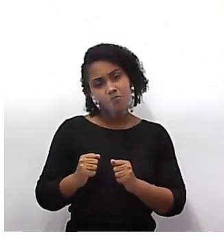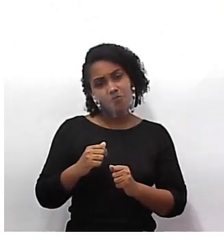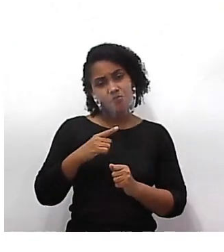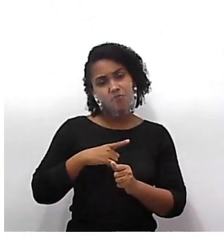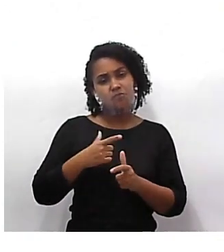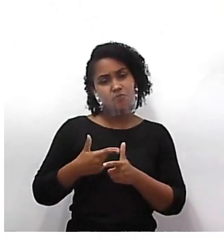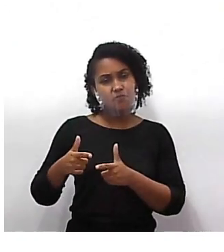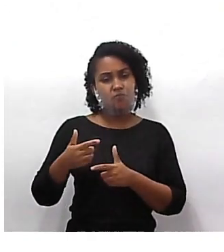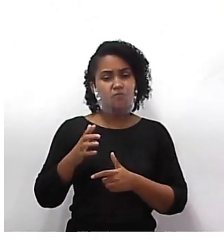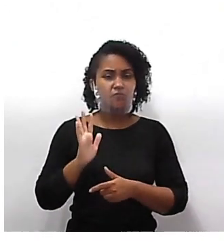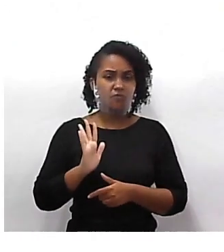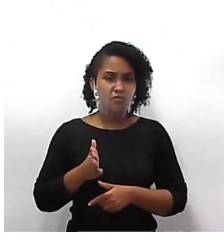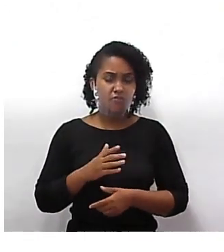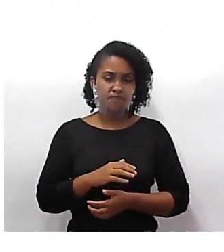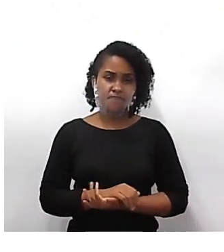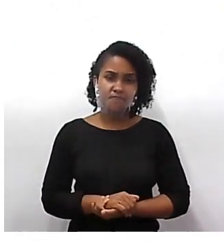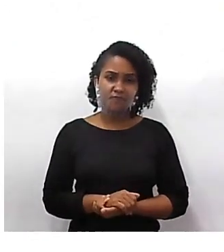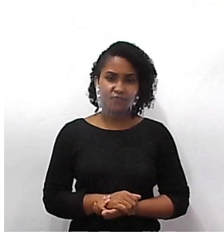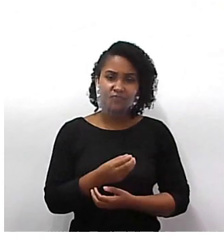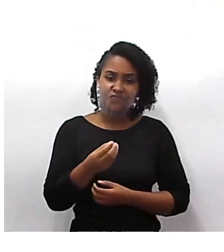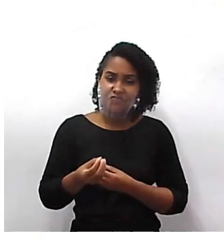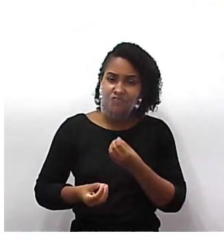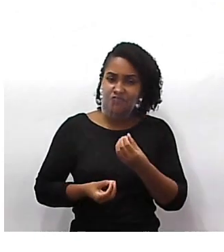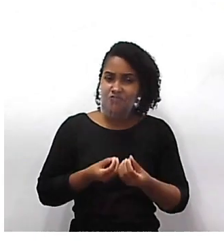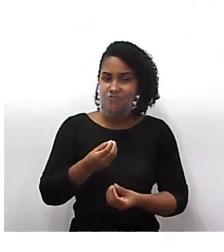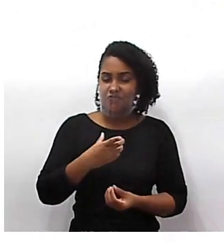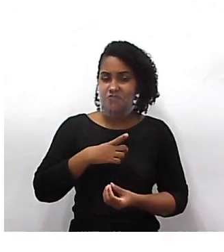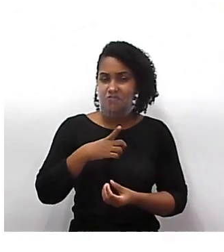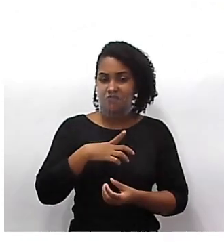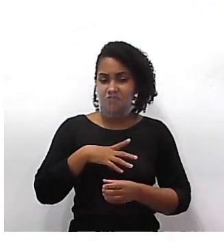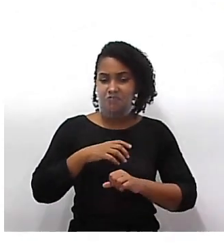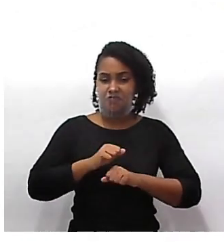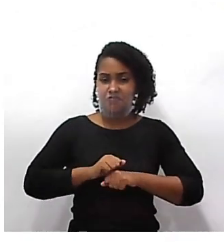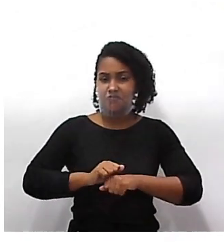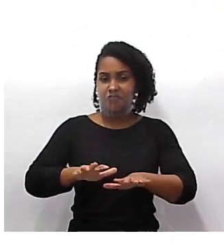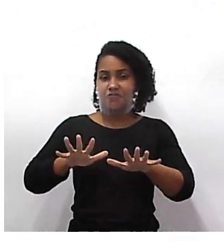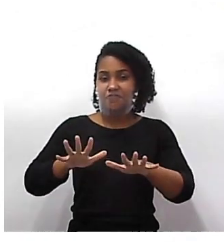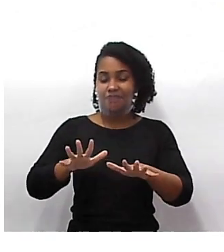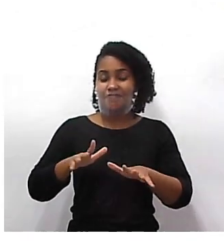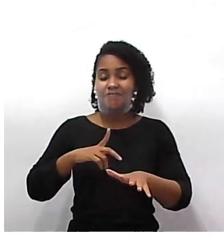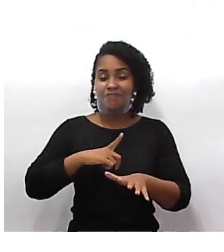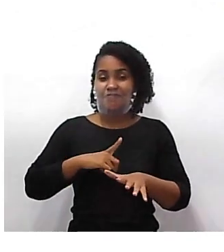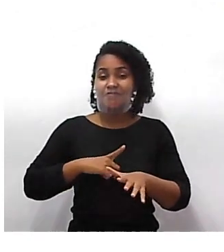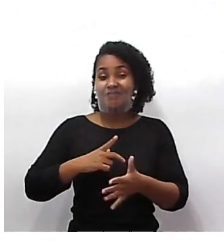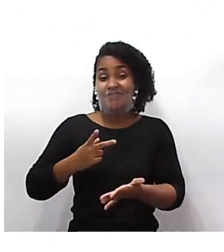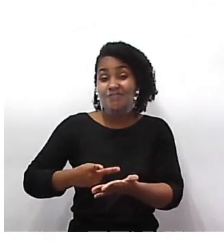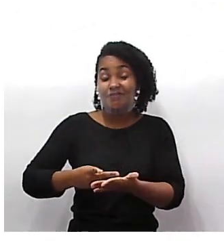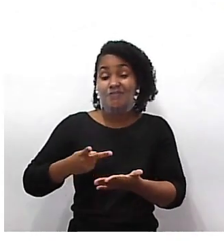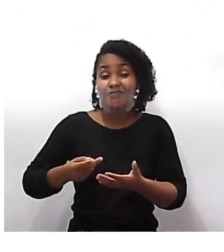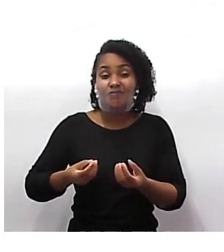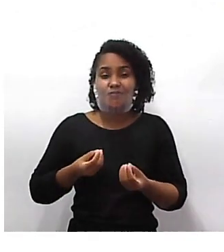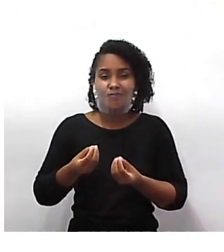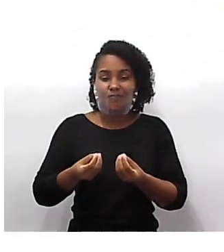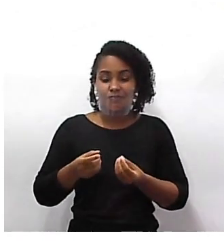os sintomas, né? Então, como o coronavírus é transmitido? A transmissão acontece de uma pessoa